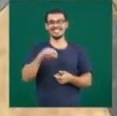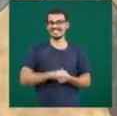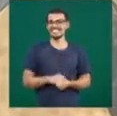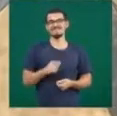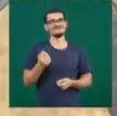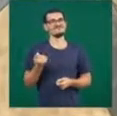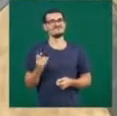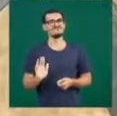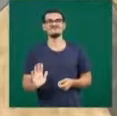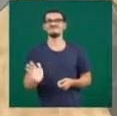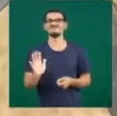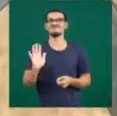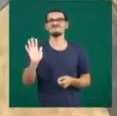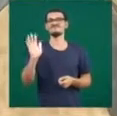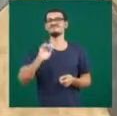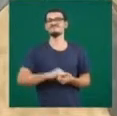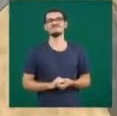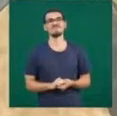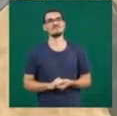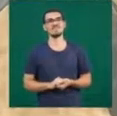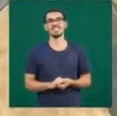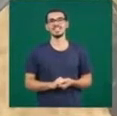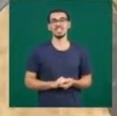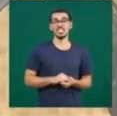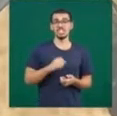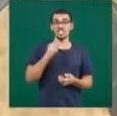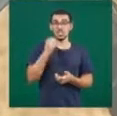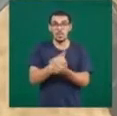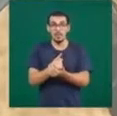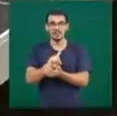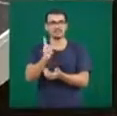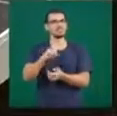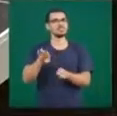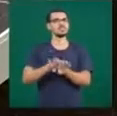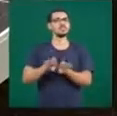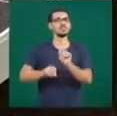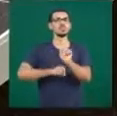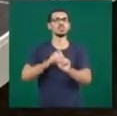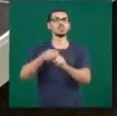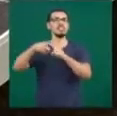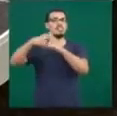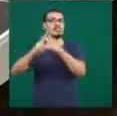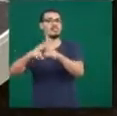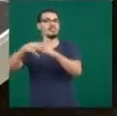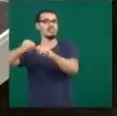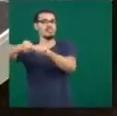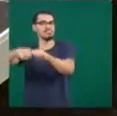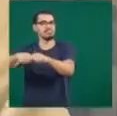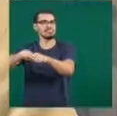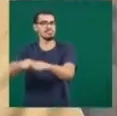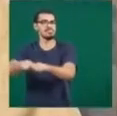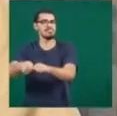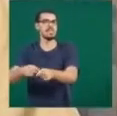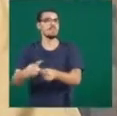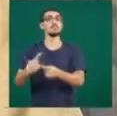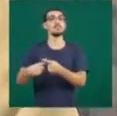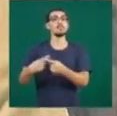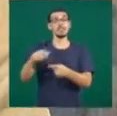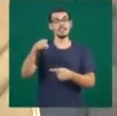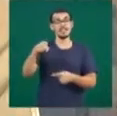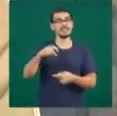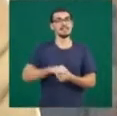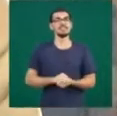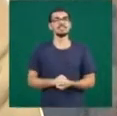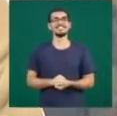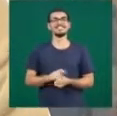cara, não somente no custo, sino também na parte de instalação e manutenção, devido a que eles não cedem